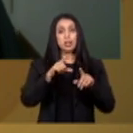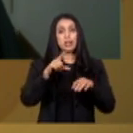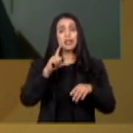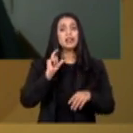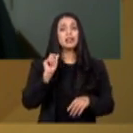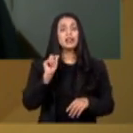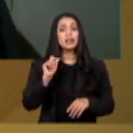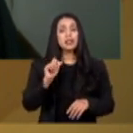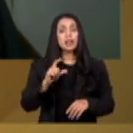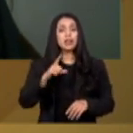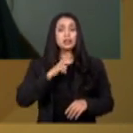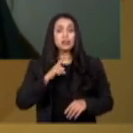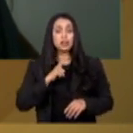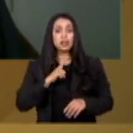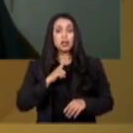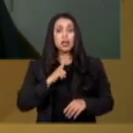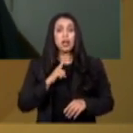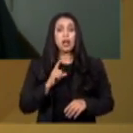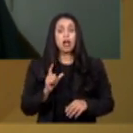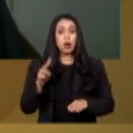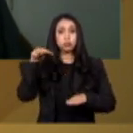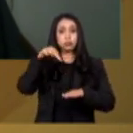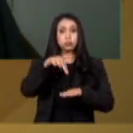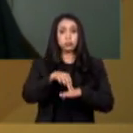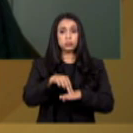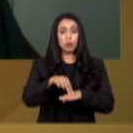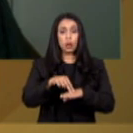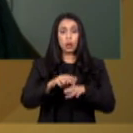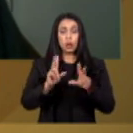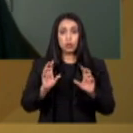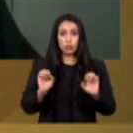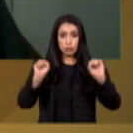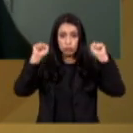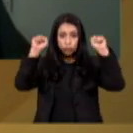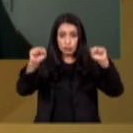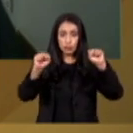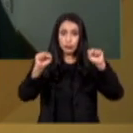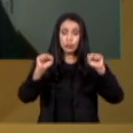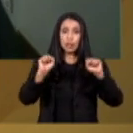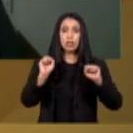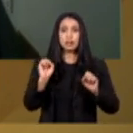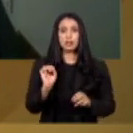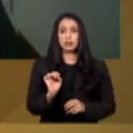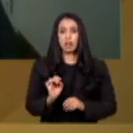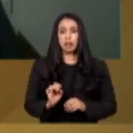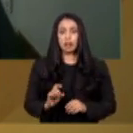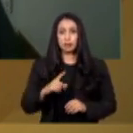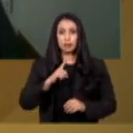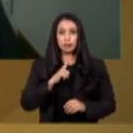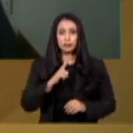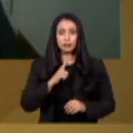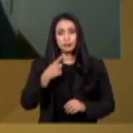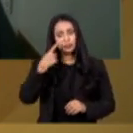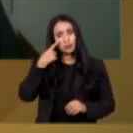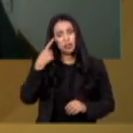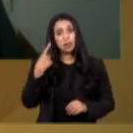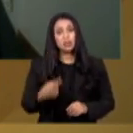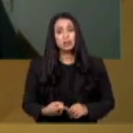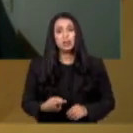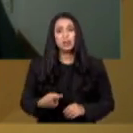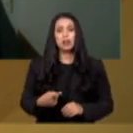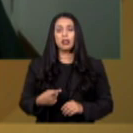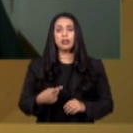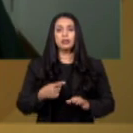celular somente poderiam ser ocupar por desembargadores eleitos dentre os mais antigos